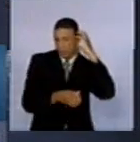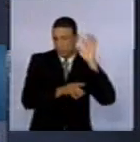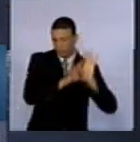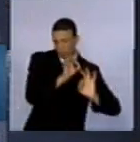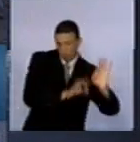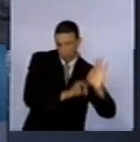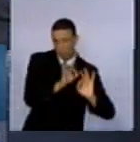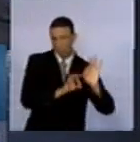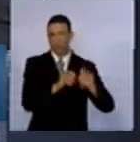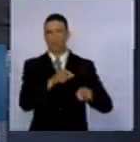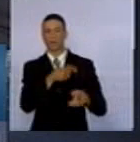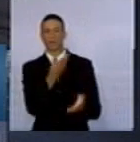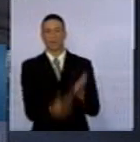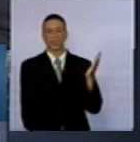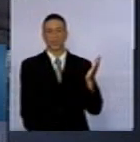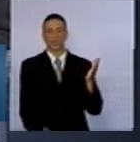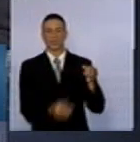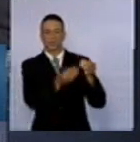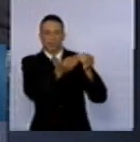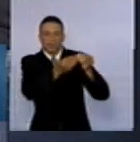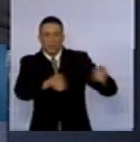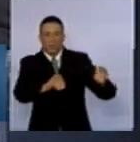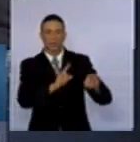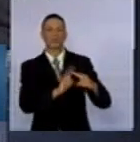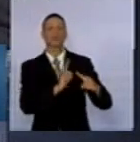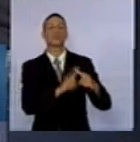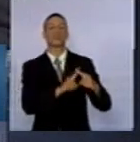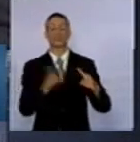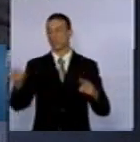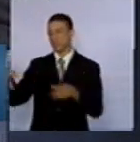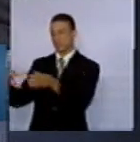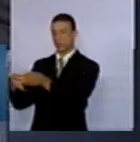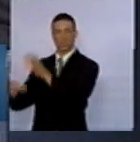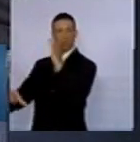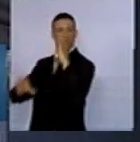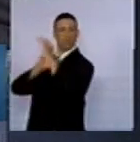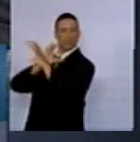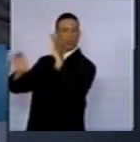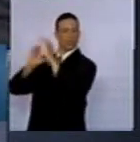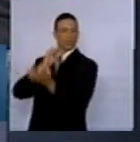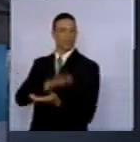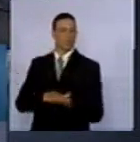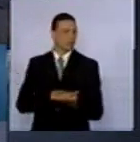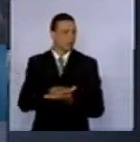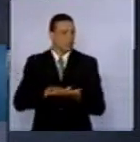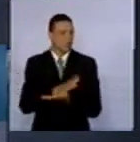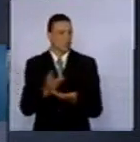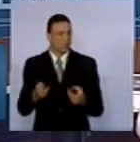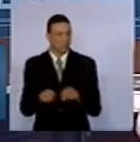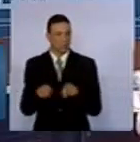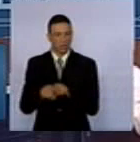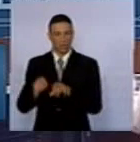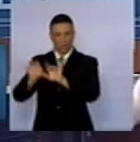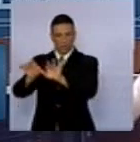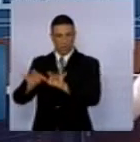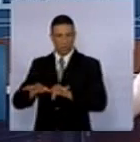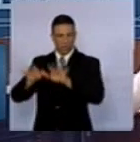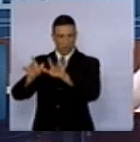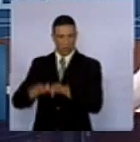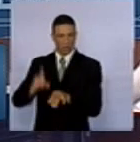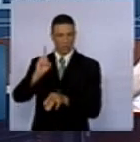muito prejudicado porque não poderá atuar no setor de testes e com a digitalização principalmente com a televisão